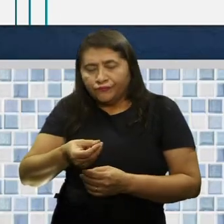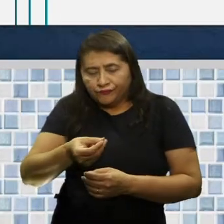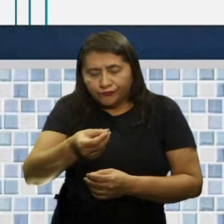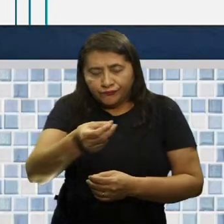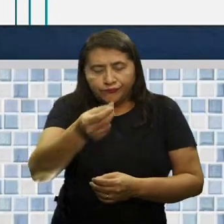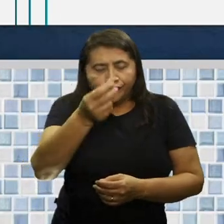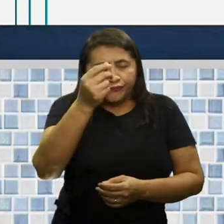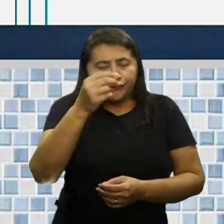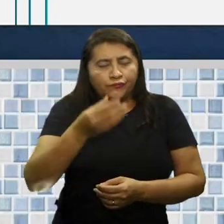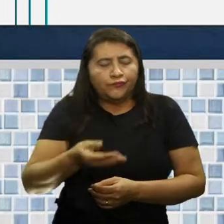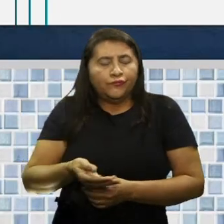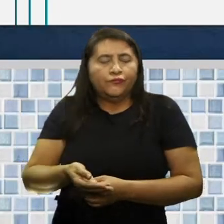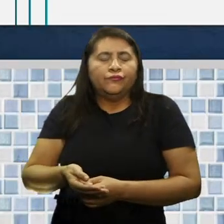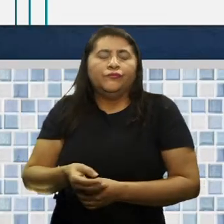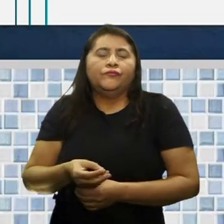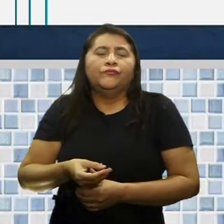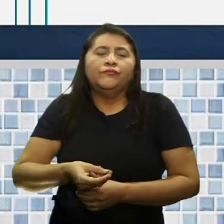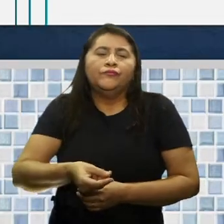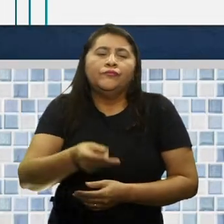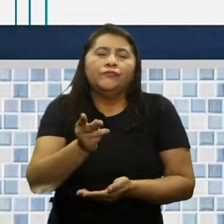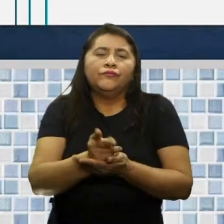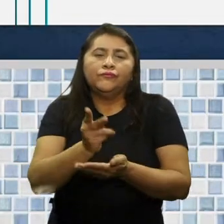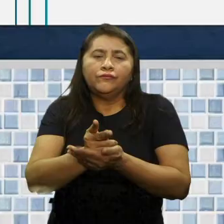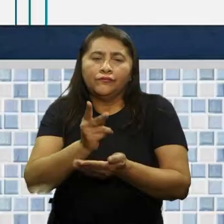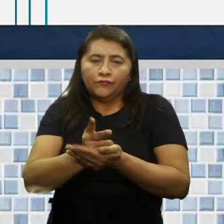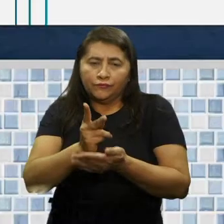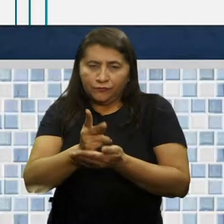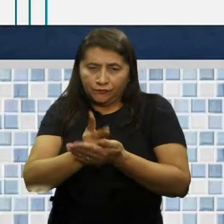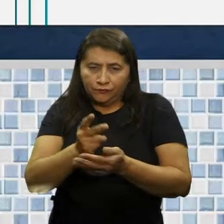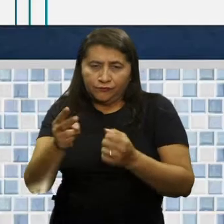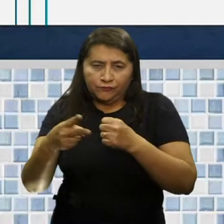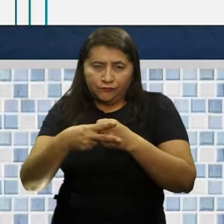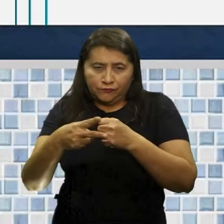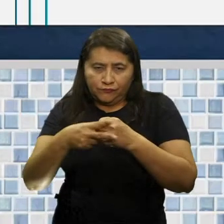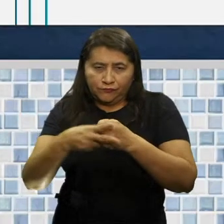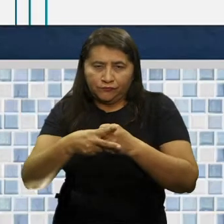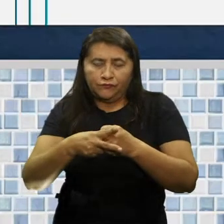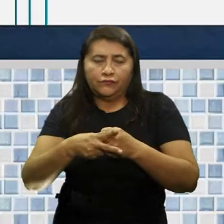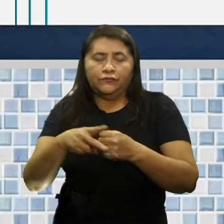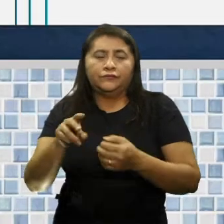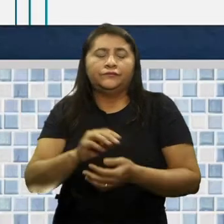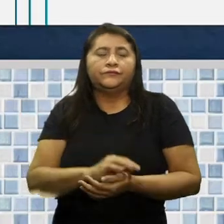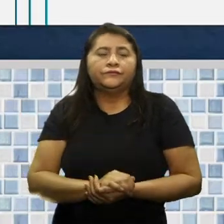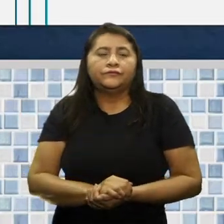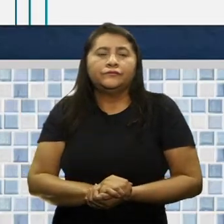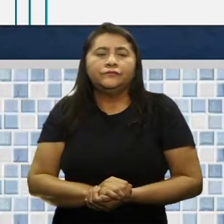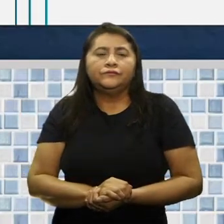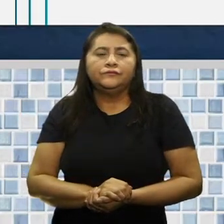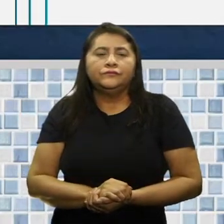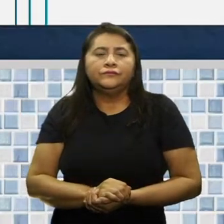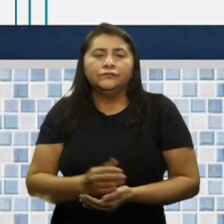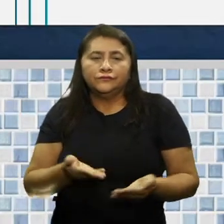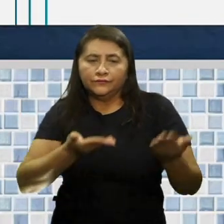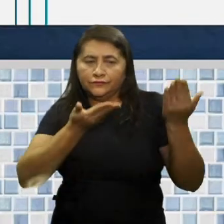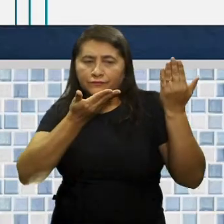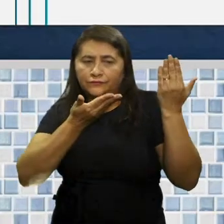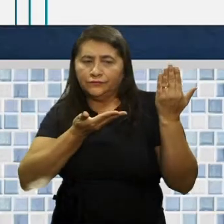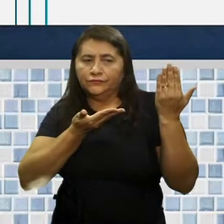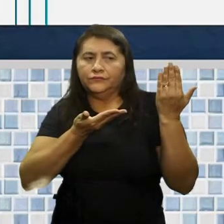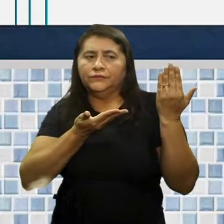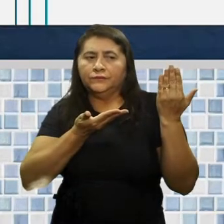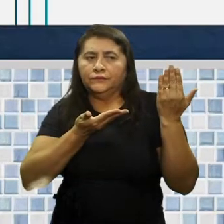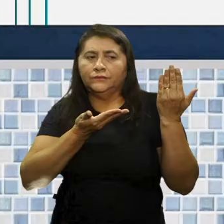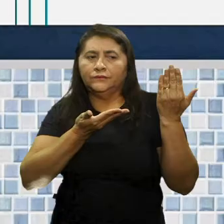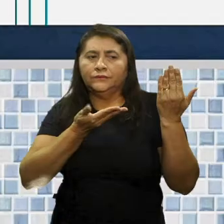ou no presente ou no passado. Sempre no infinitivo, na forma infinitiva do verbo. Vamos lá. Both cases are sentences in